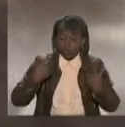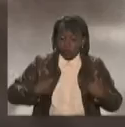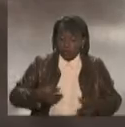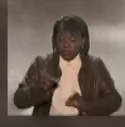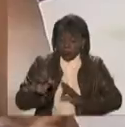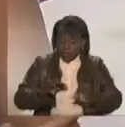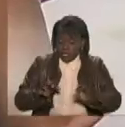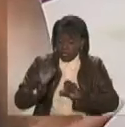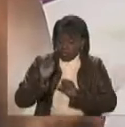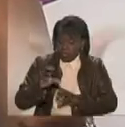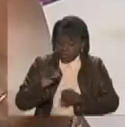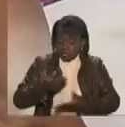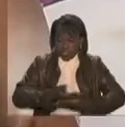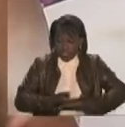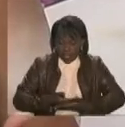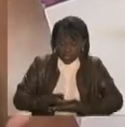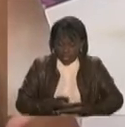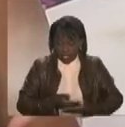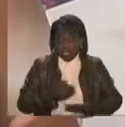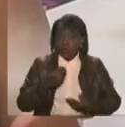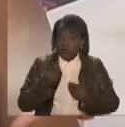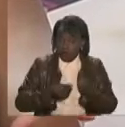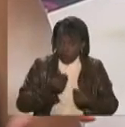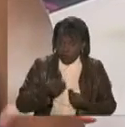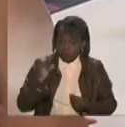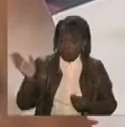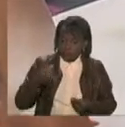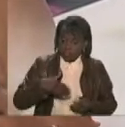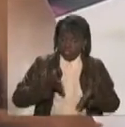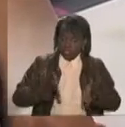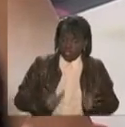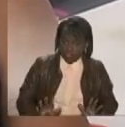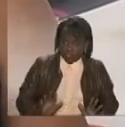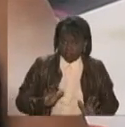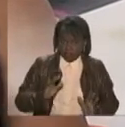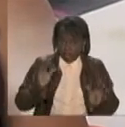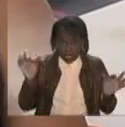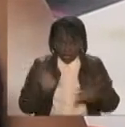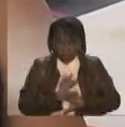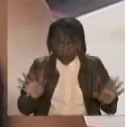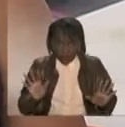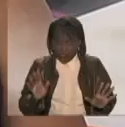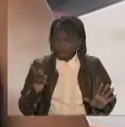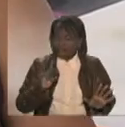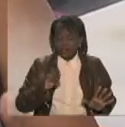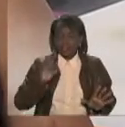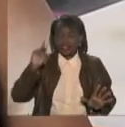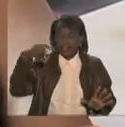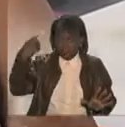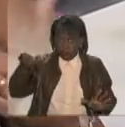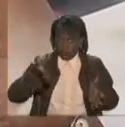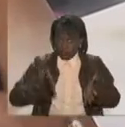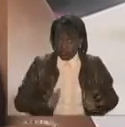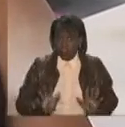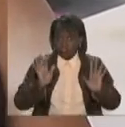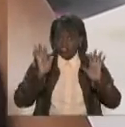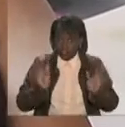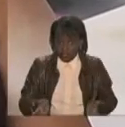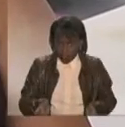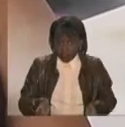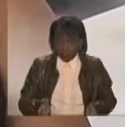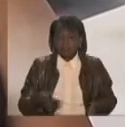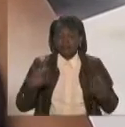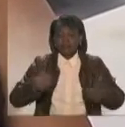preparando o corpo dela para a vinda daquele bebê. E o trabalho não acaba aí, porque depois do nascimento